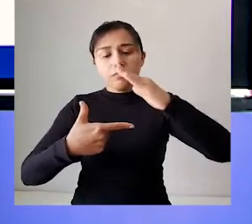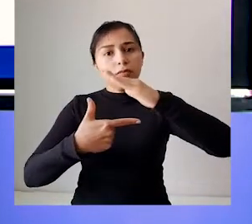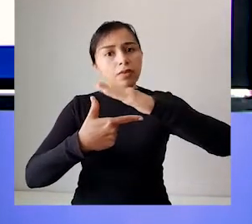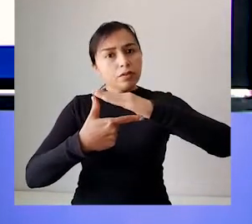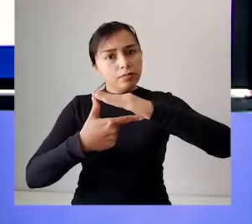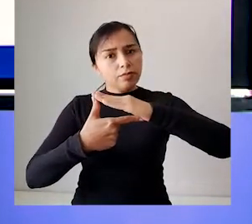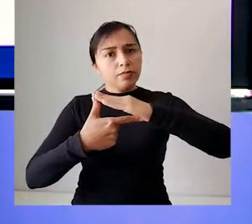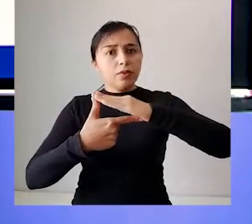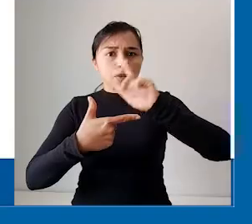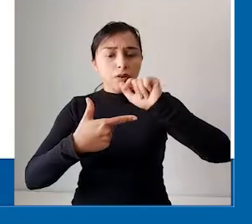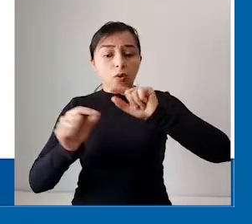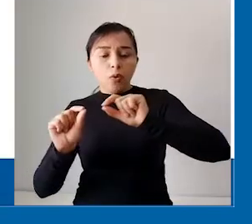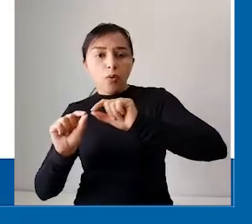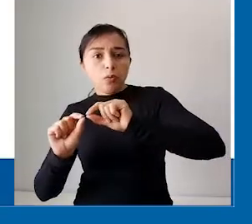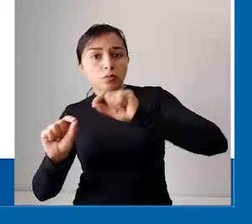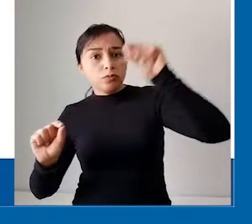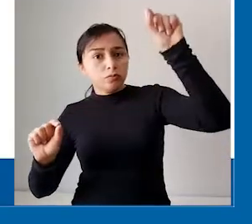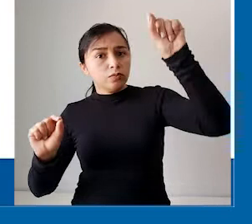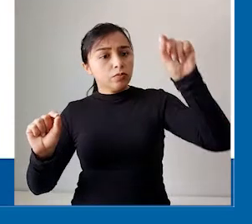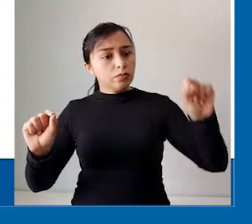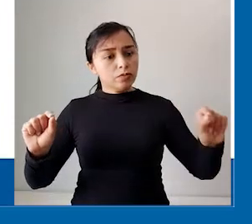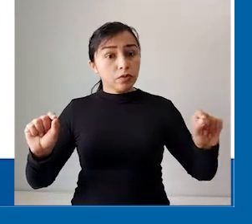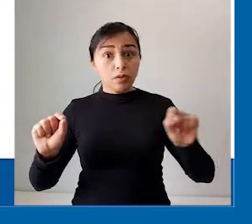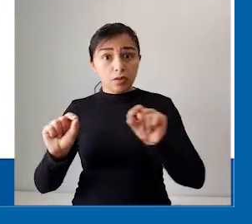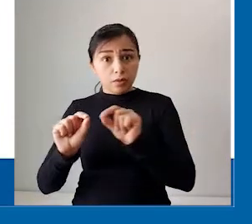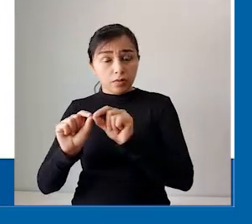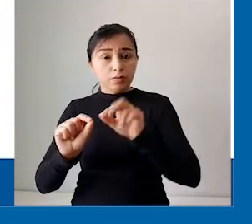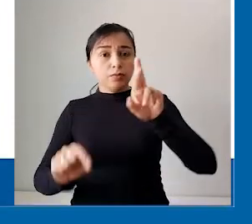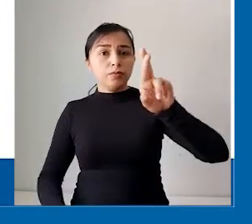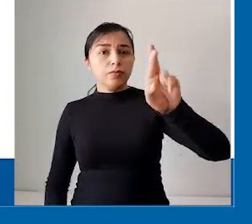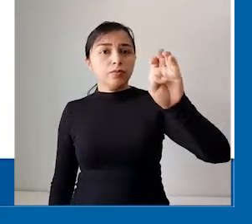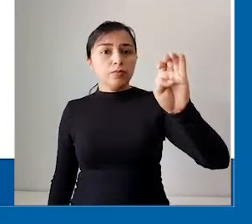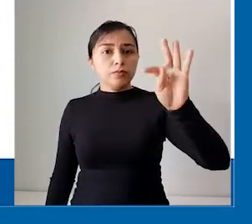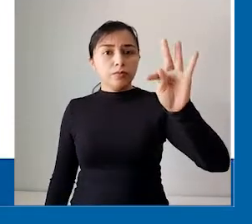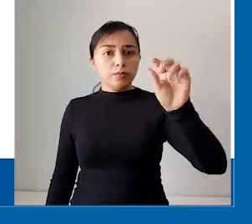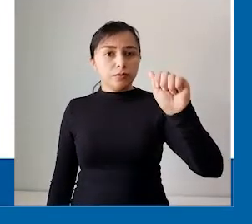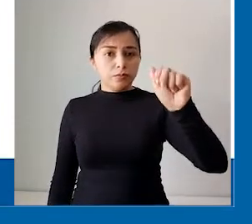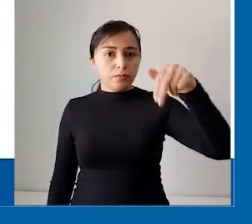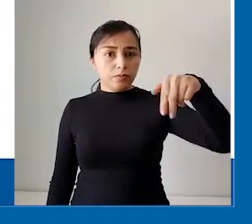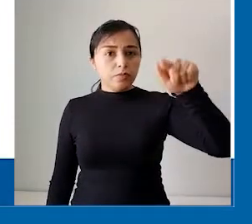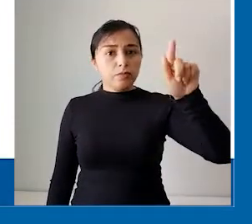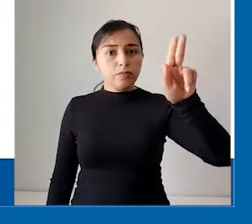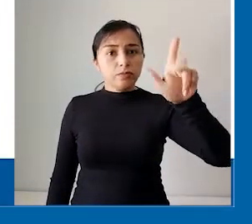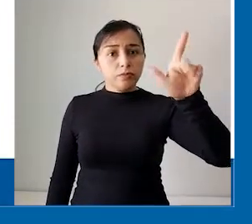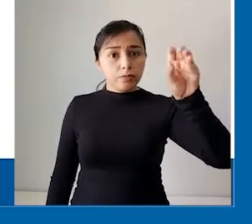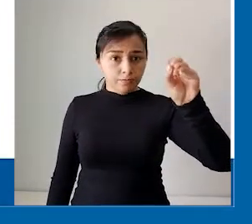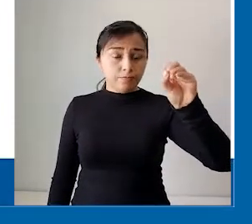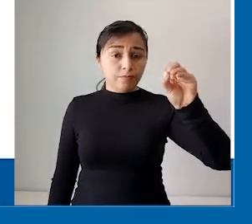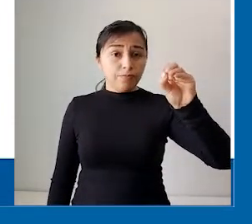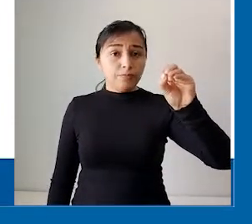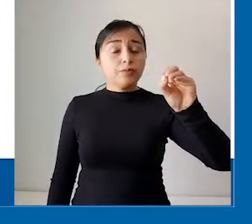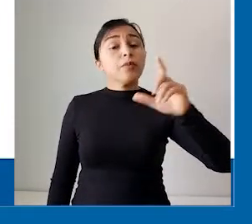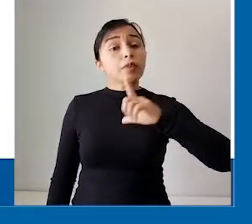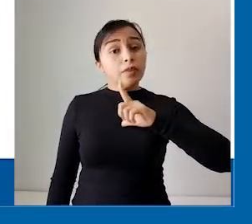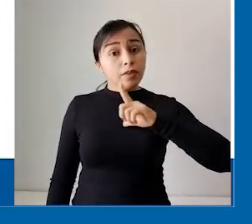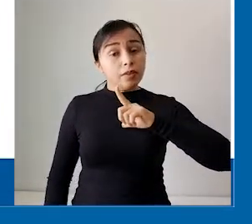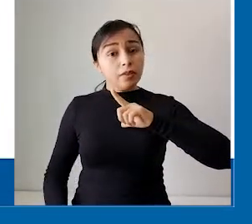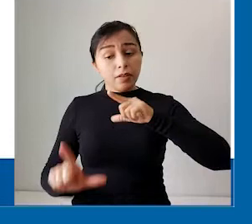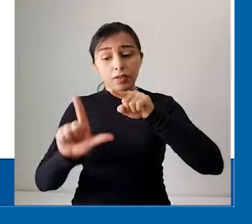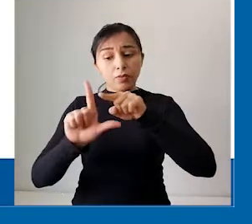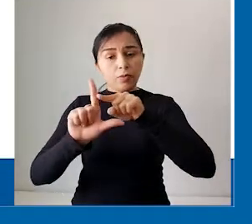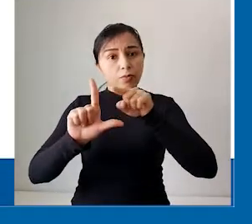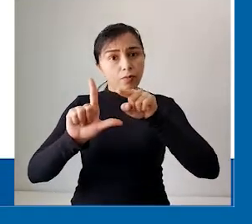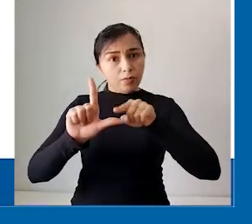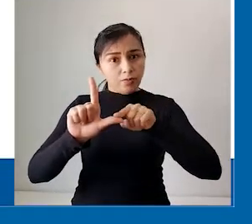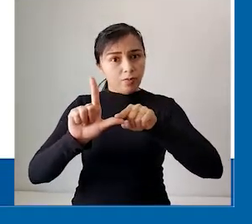retângulo. Triângulo que apresenta um ângulo reto. Então, em todo triângulo retângulo, obrigatoriamente ele vai ter